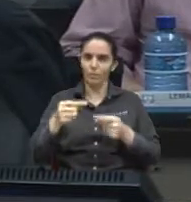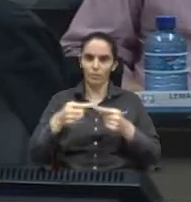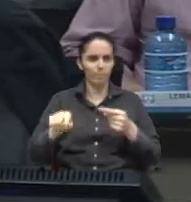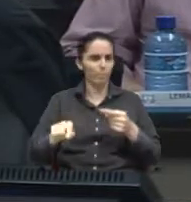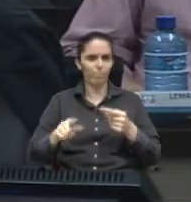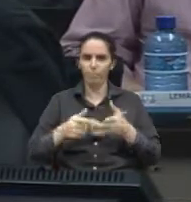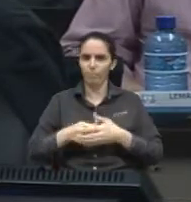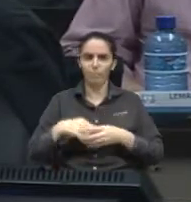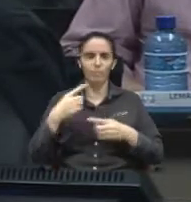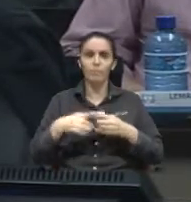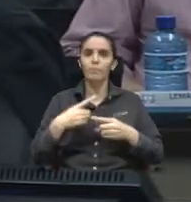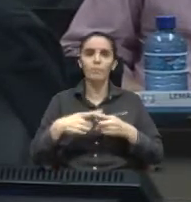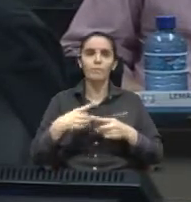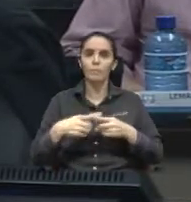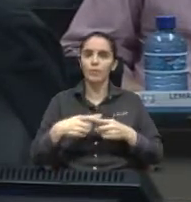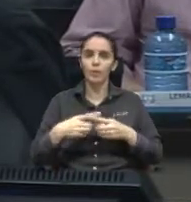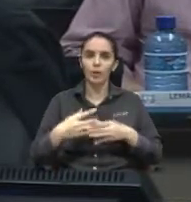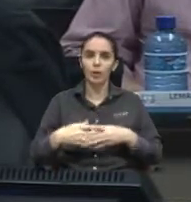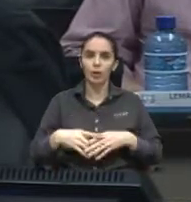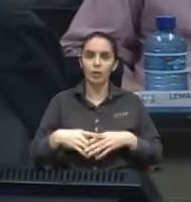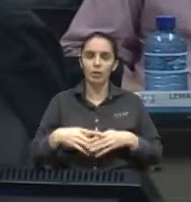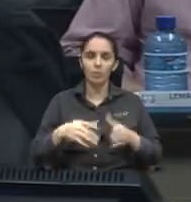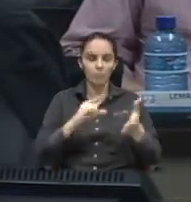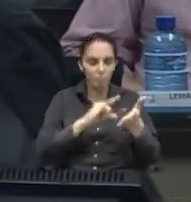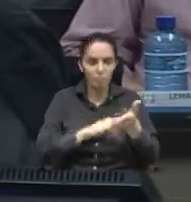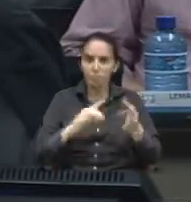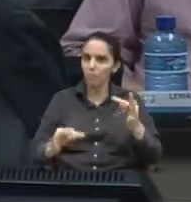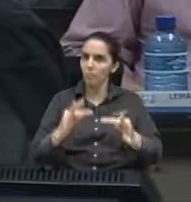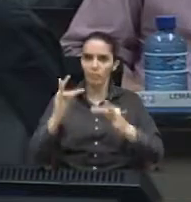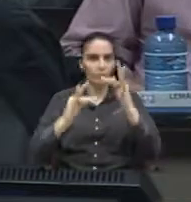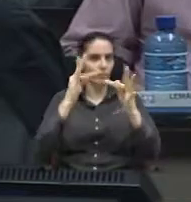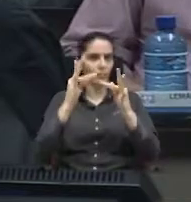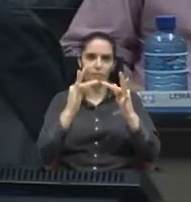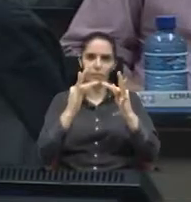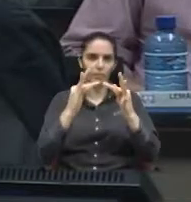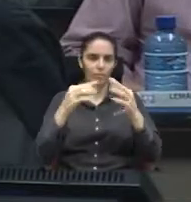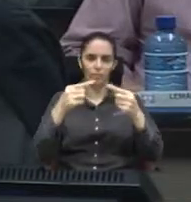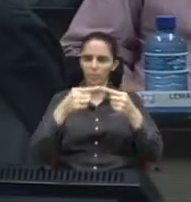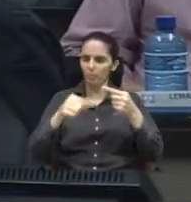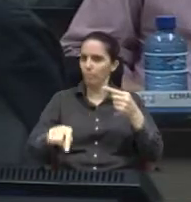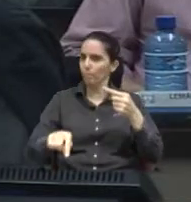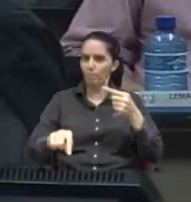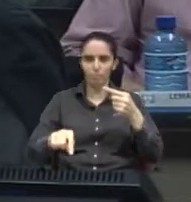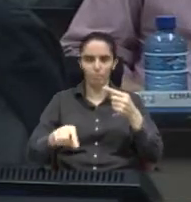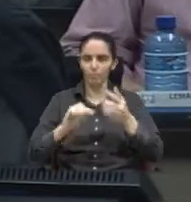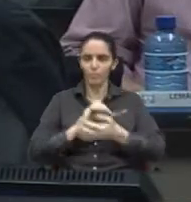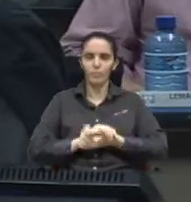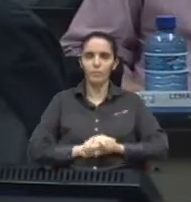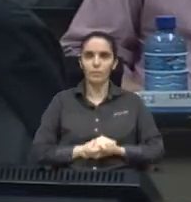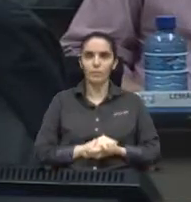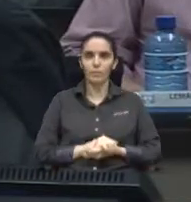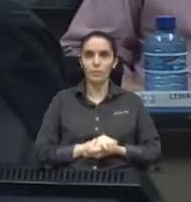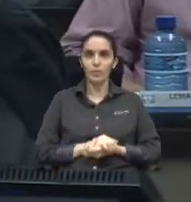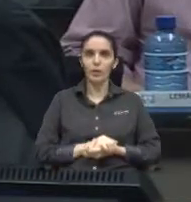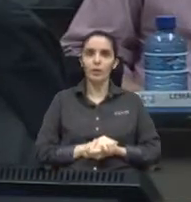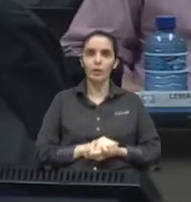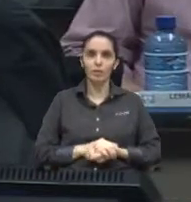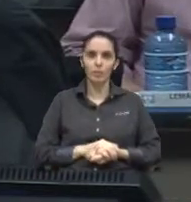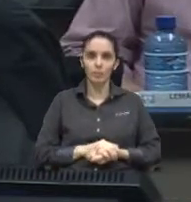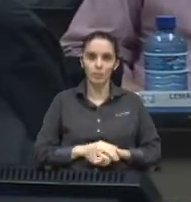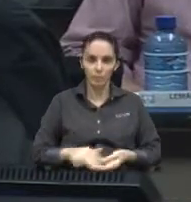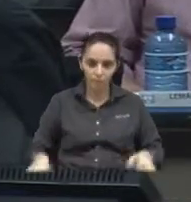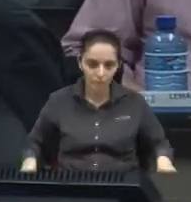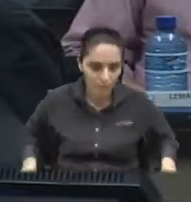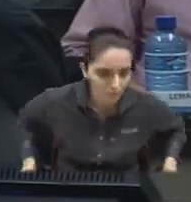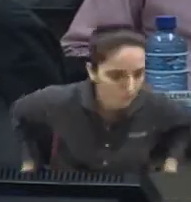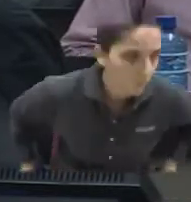cujas características, por laudo técnico, não correspondem a essa necessidade. E os movimentos